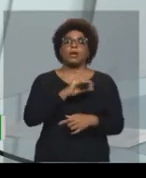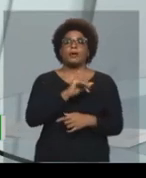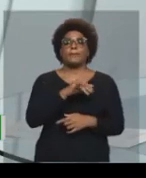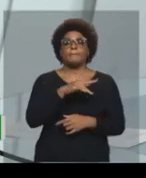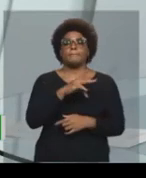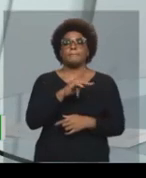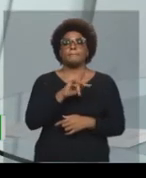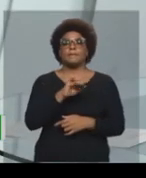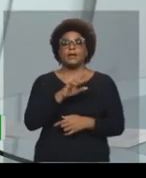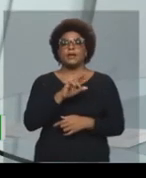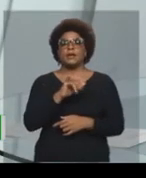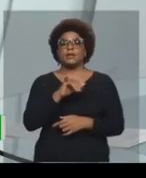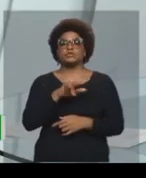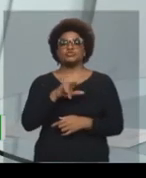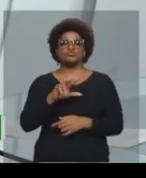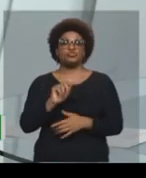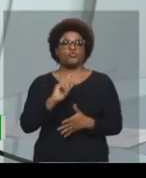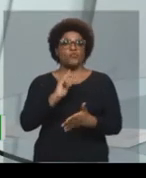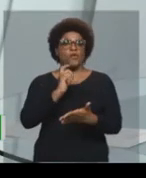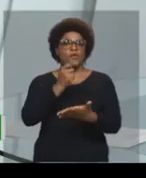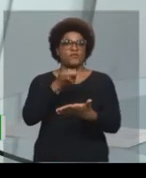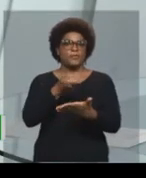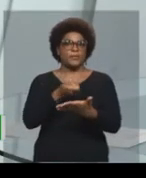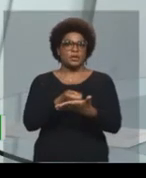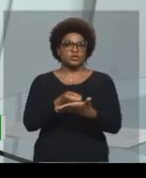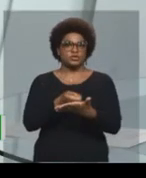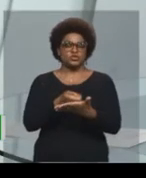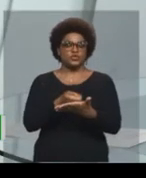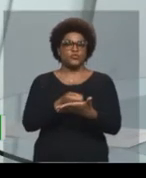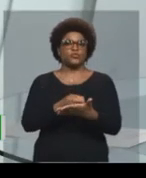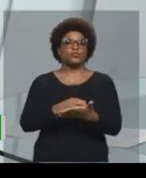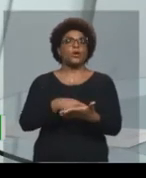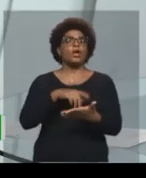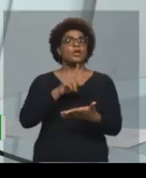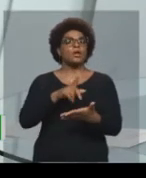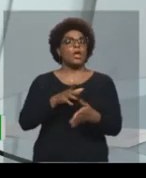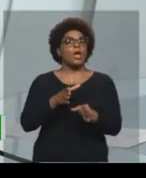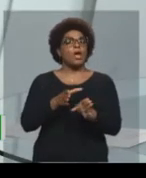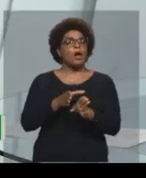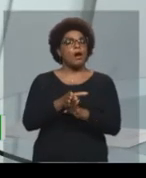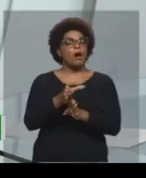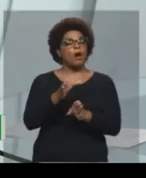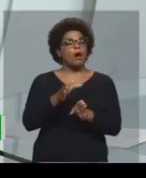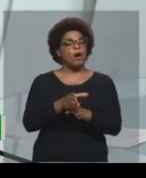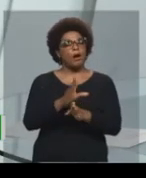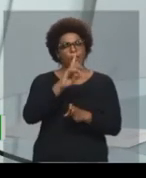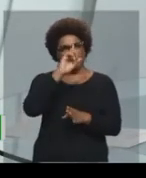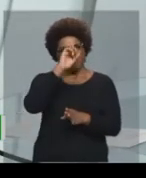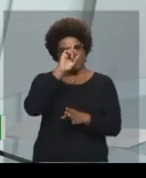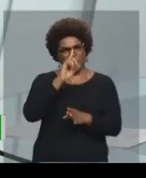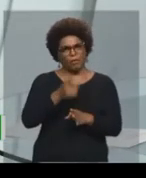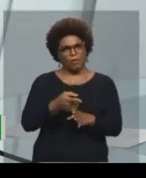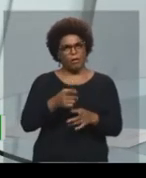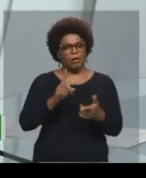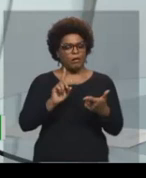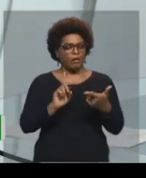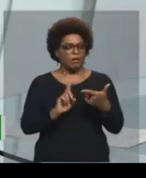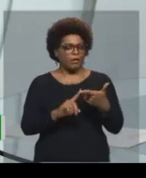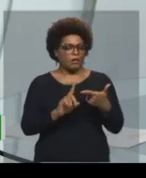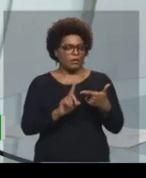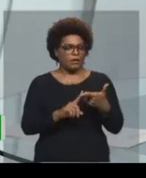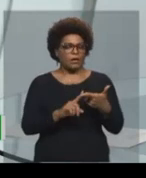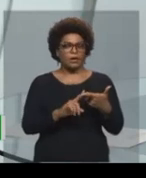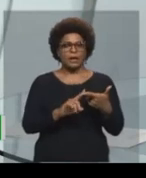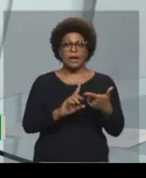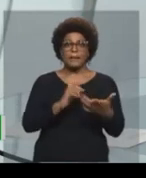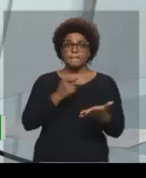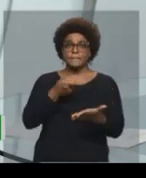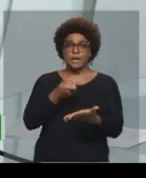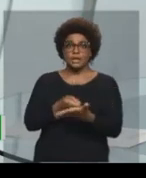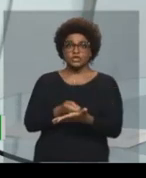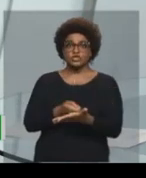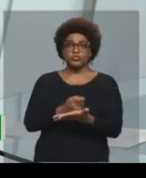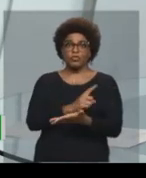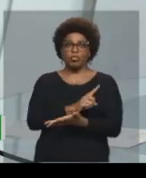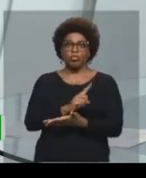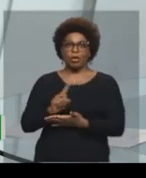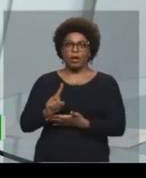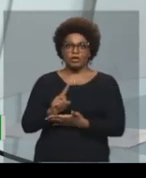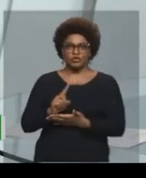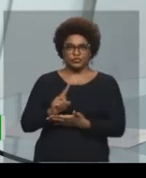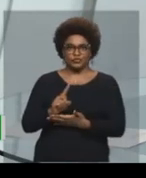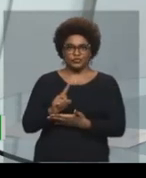é justamente a ordem, o conselho, e nós temos o imperativo negativo, que é a